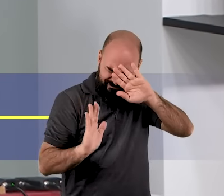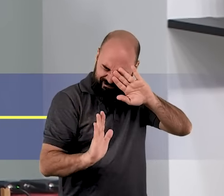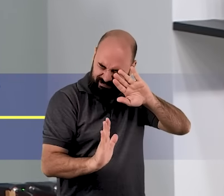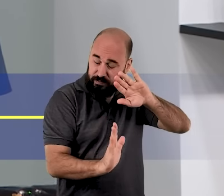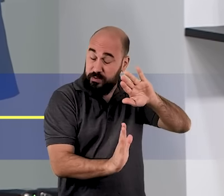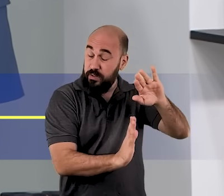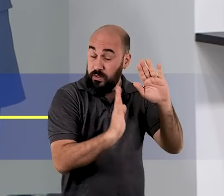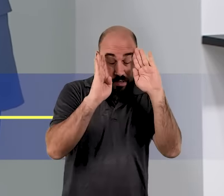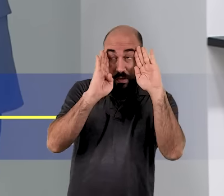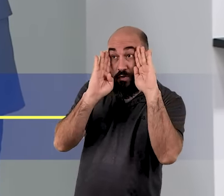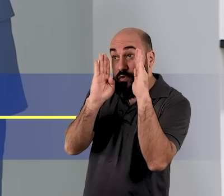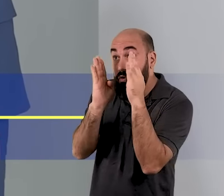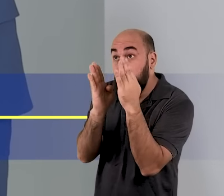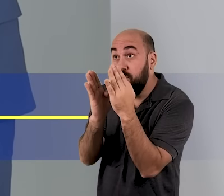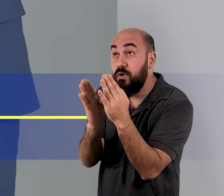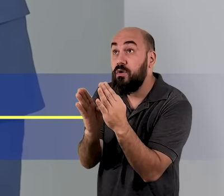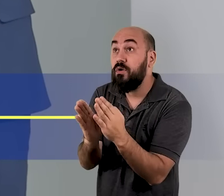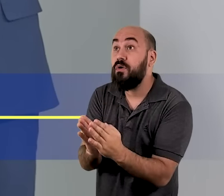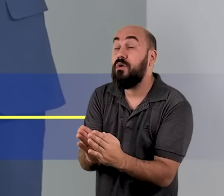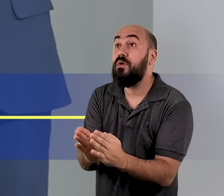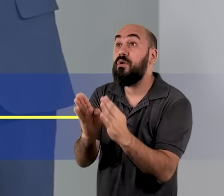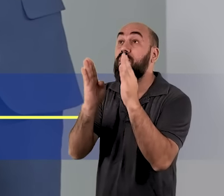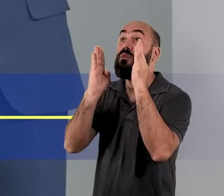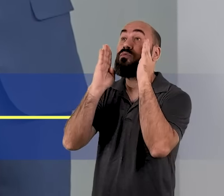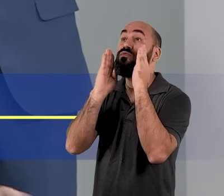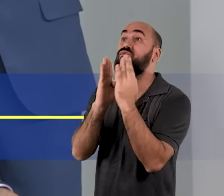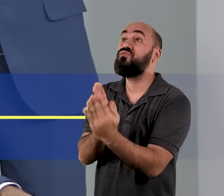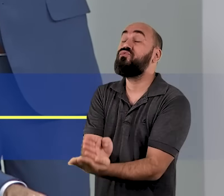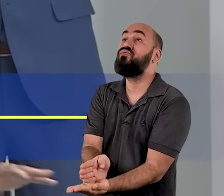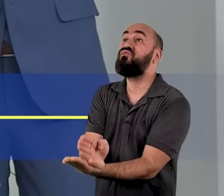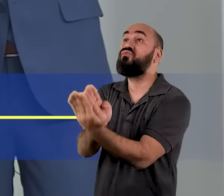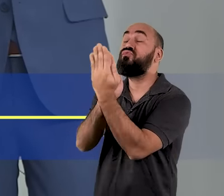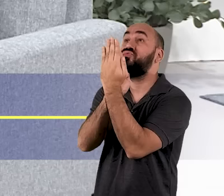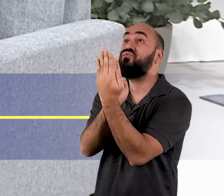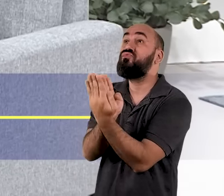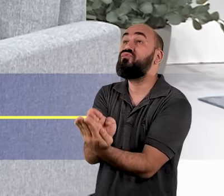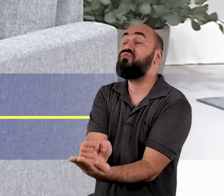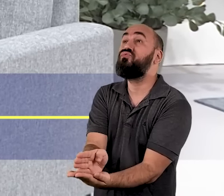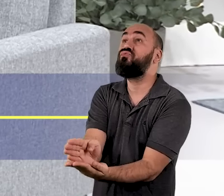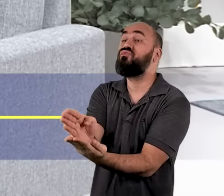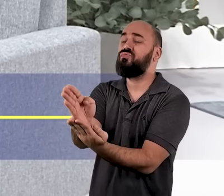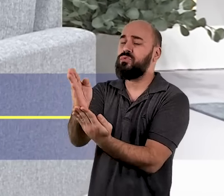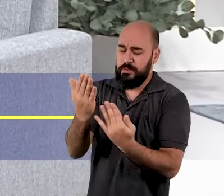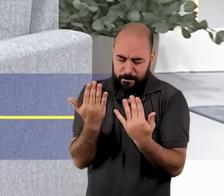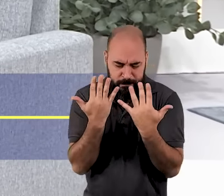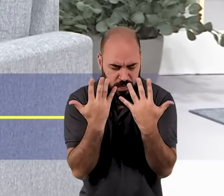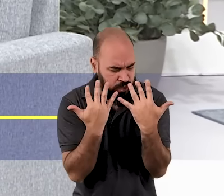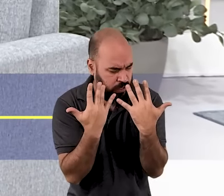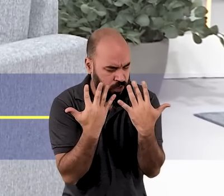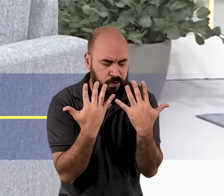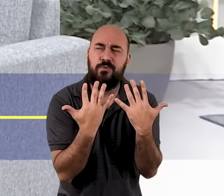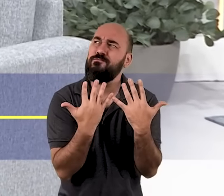olhar. Meus lábios são teus, são